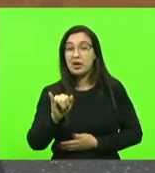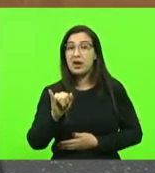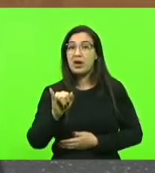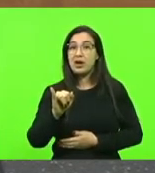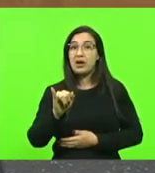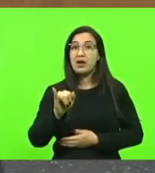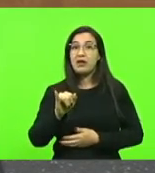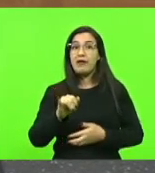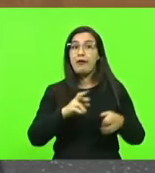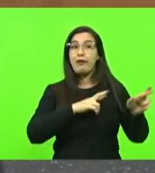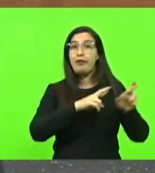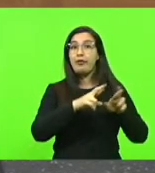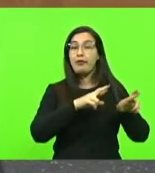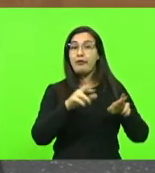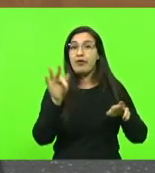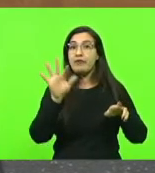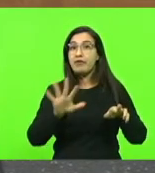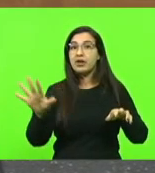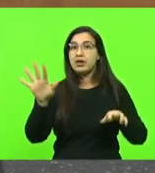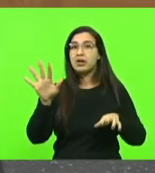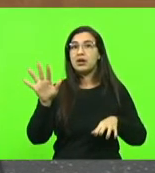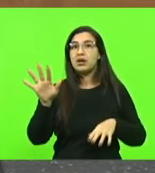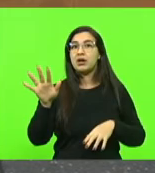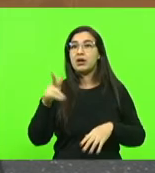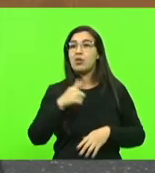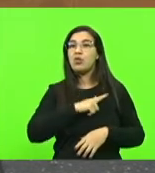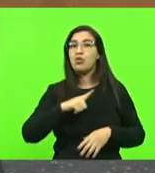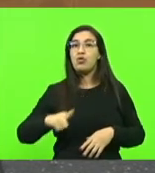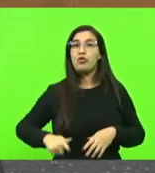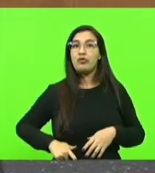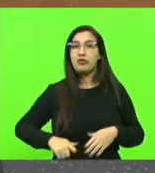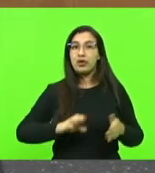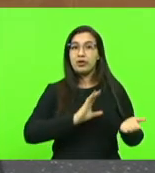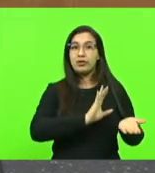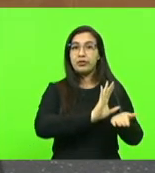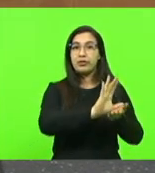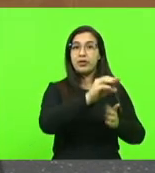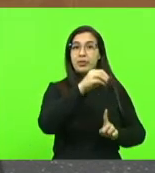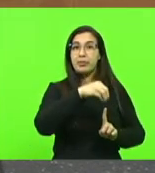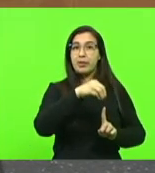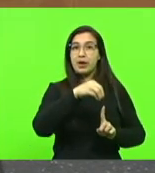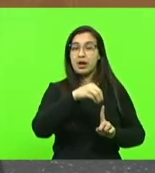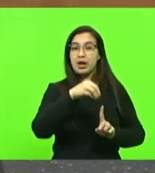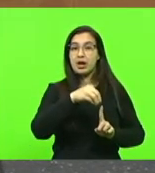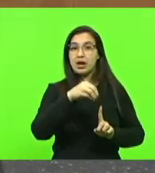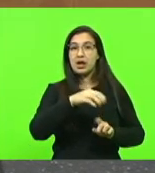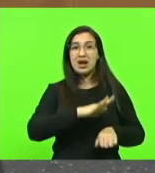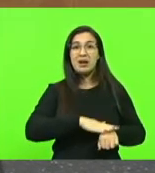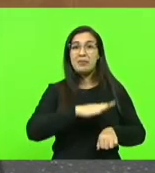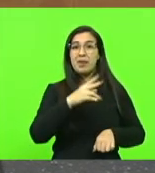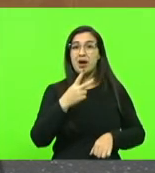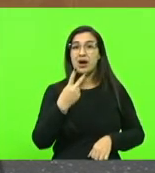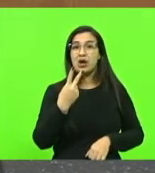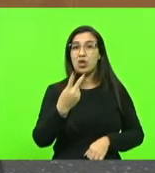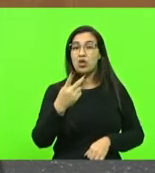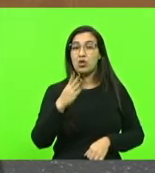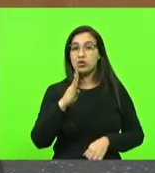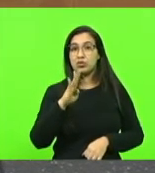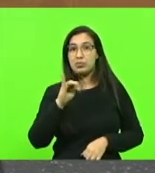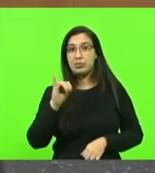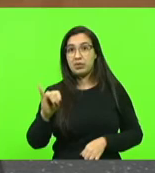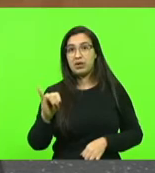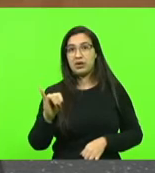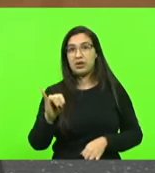rodovias federais, o governo federal passa para o Paraná mais de 2 bilhões para as